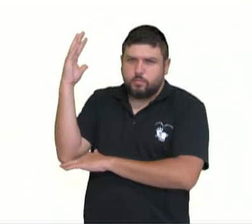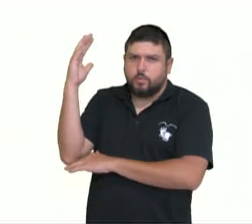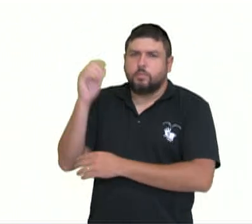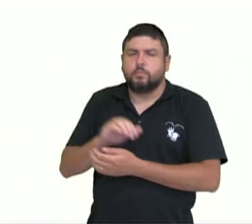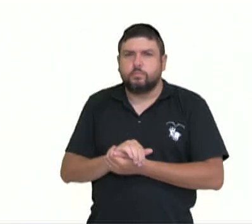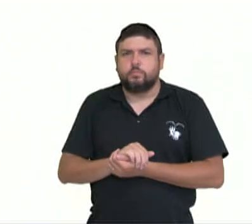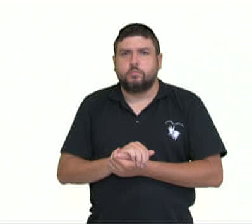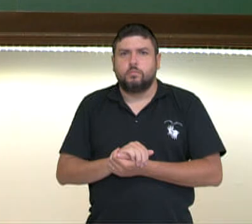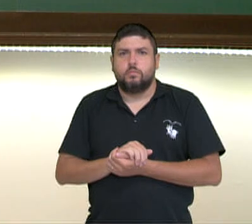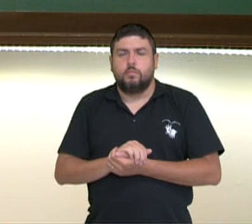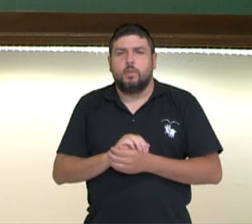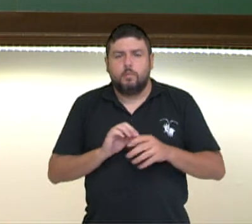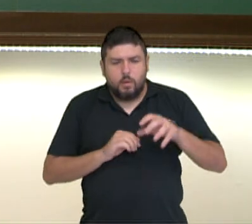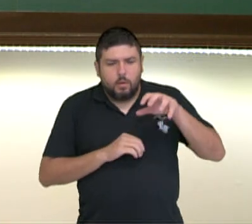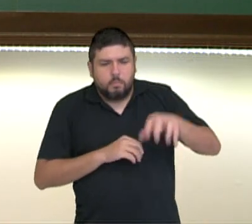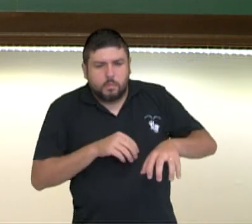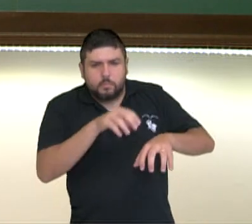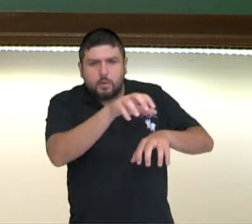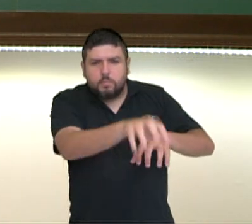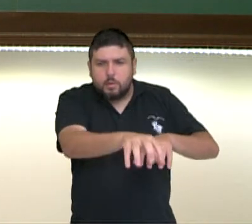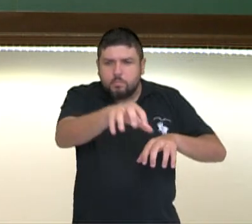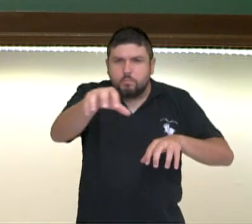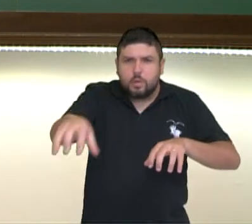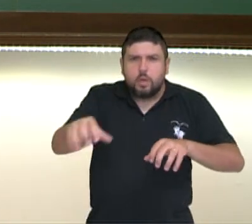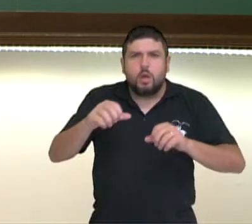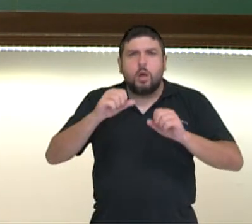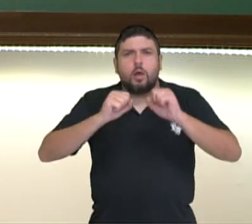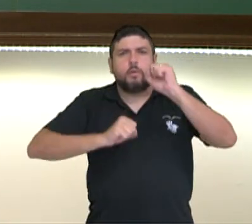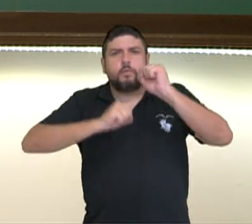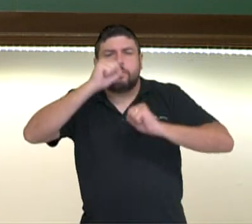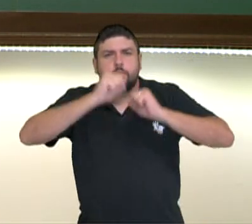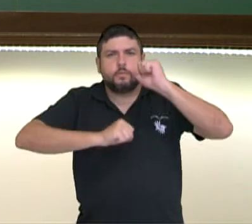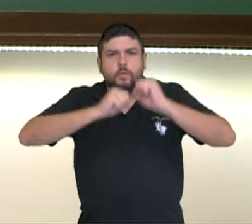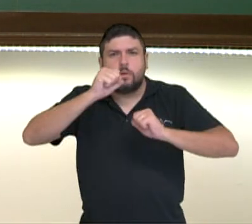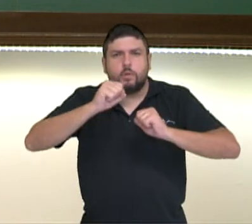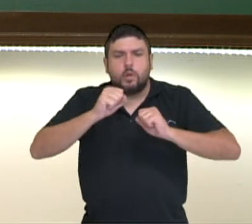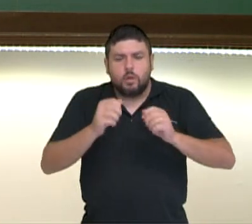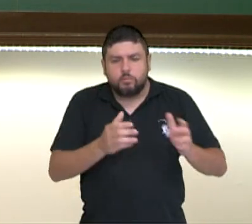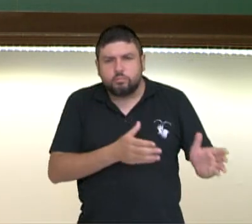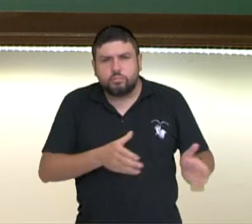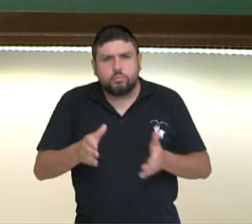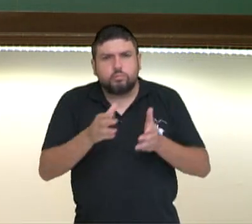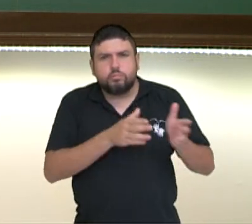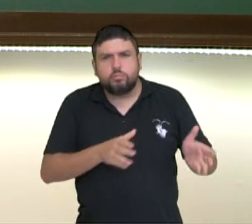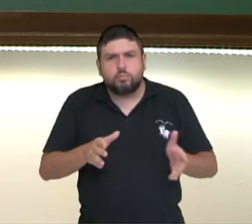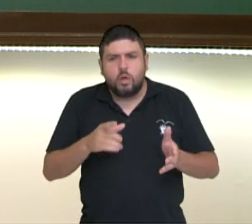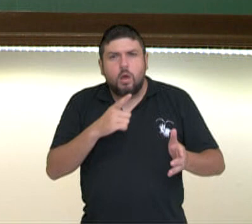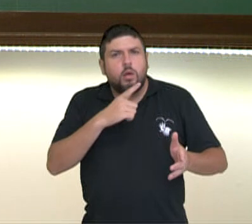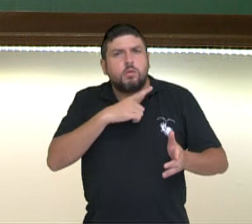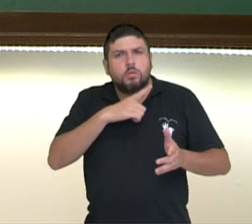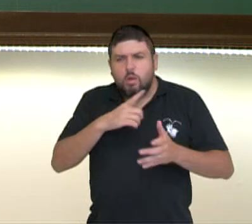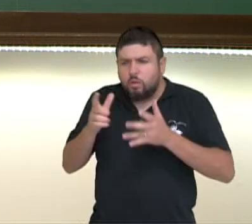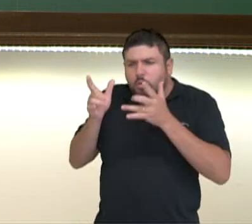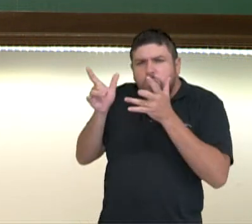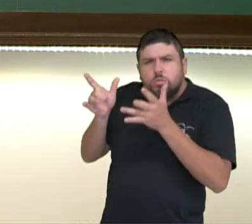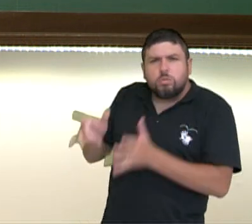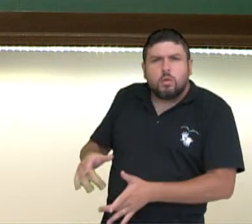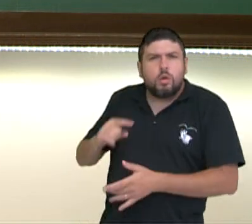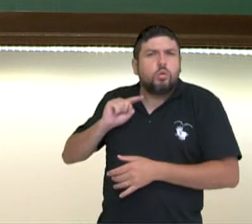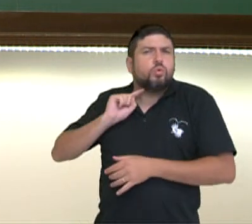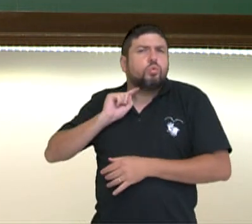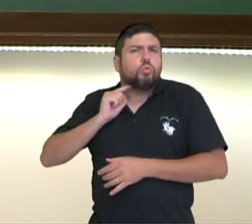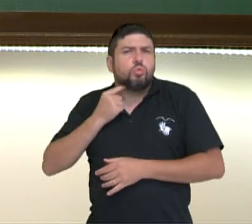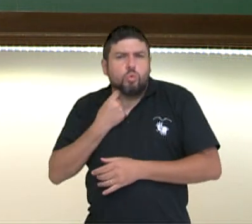industrial, da instalação das fábricas, até do escoamento, dos dejetos que vão ser gerados na produção industrial. O